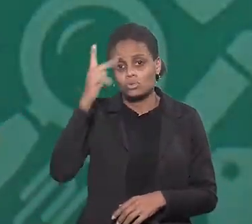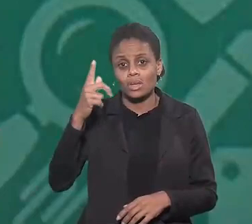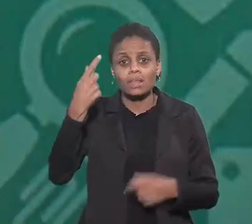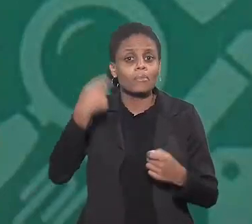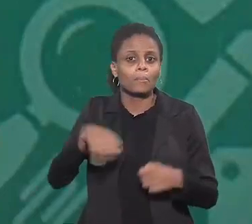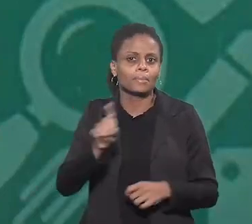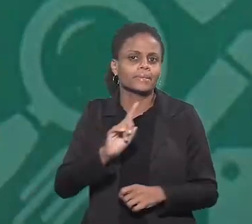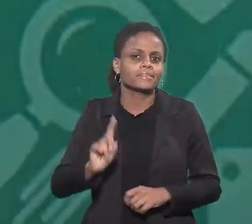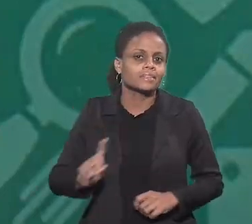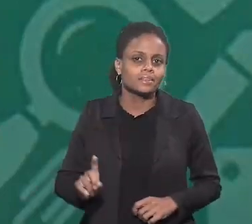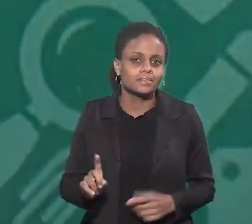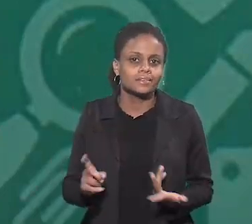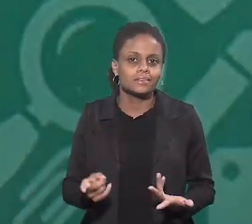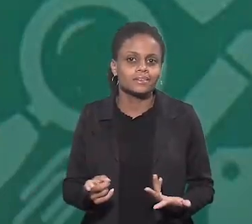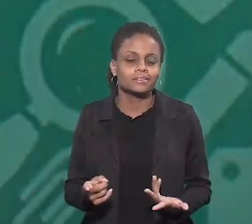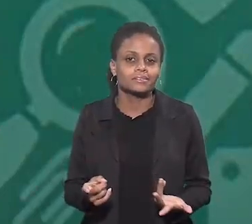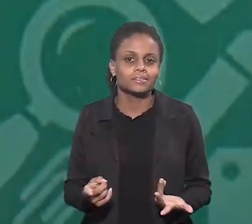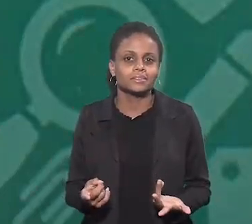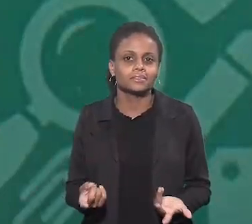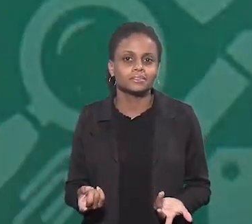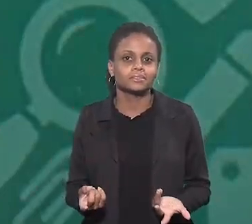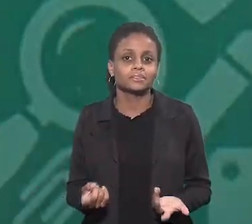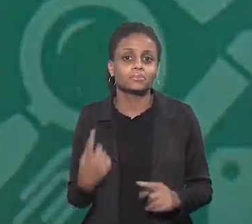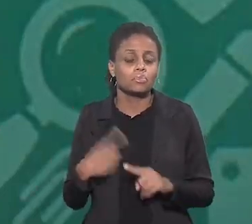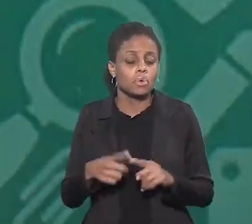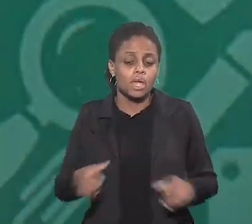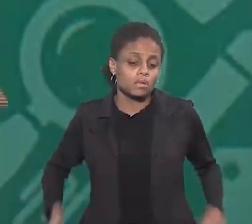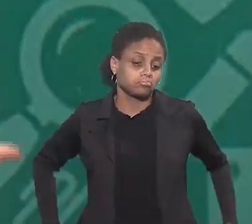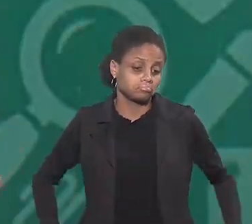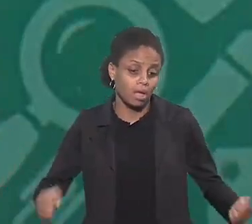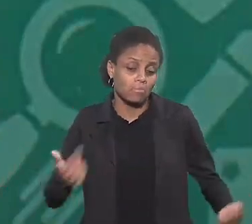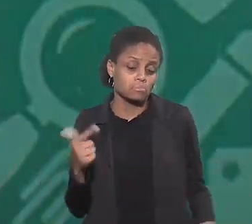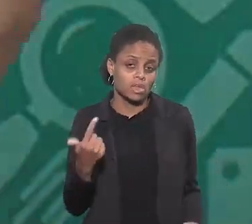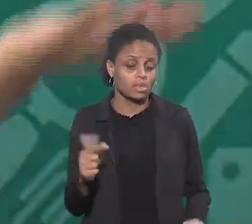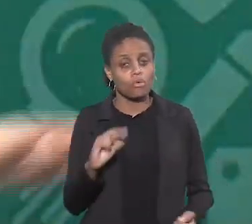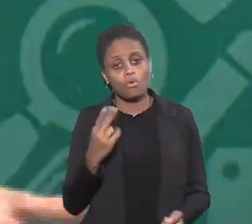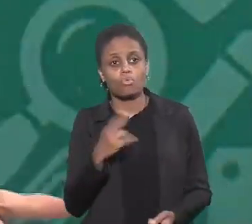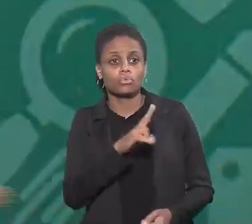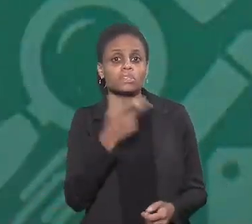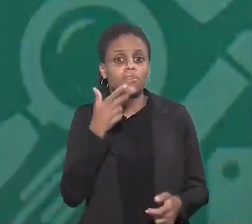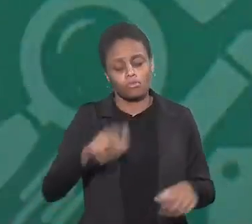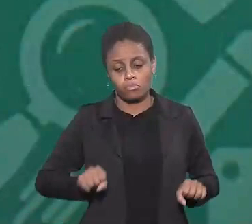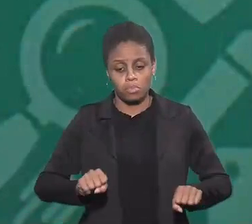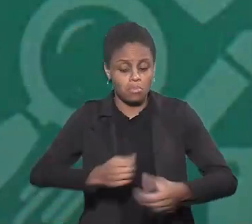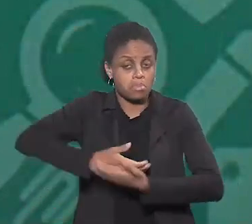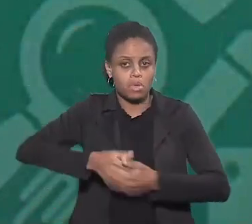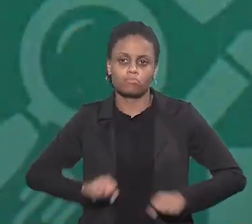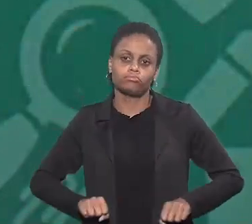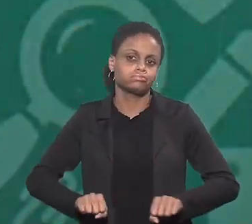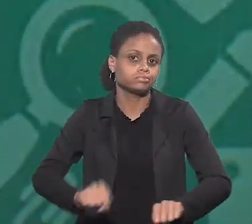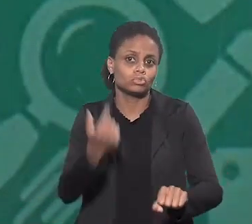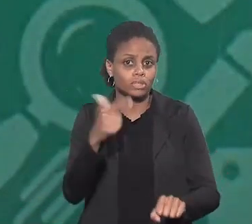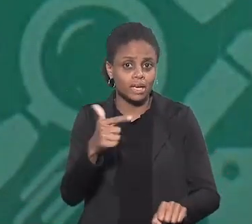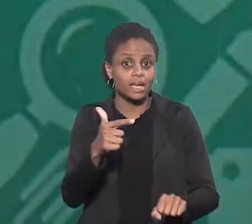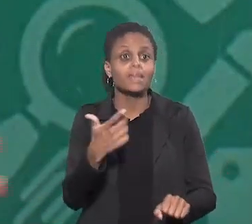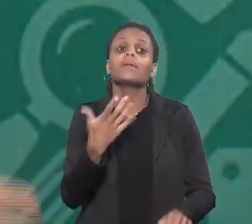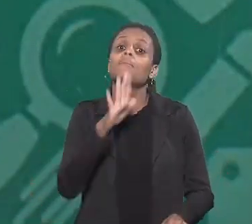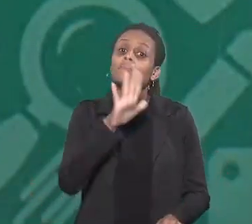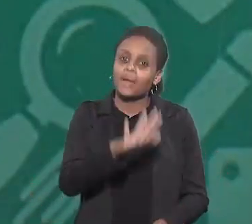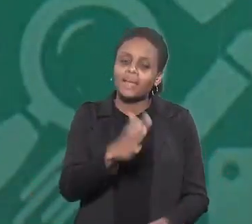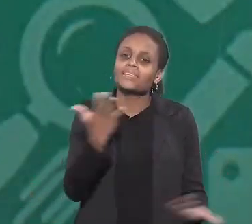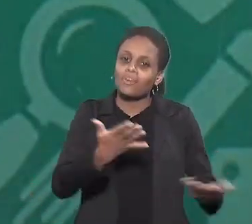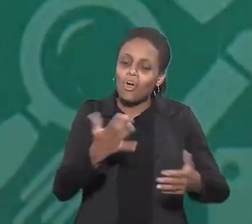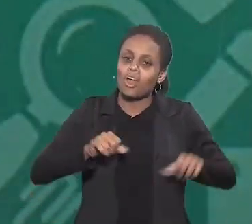não precisa realmente disso, né? Porque não anda com uma cadeira de roda ou, como você falou, com um carrinho de bebê, mas aí está